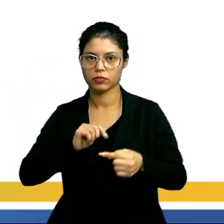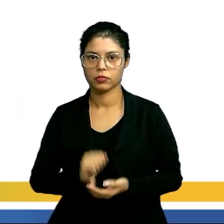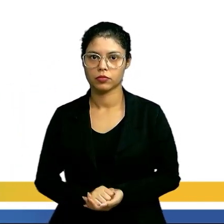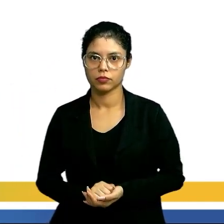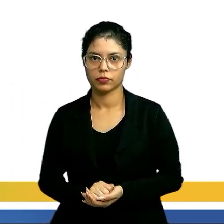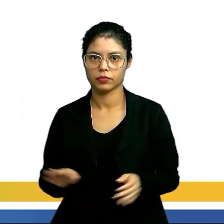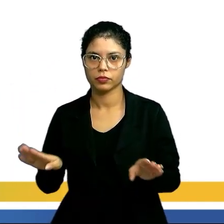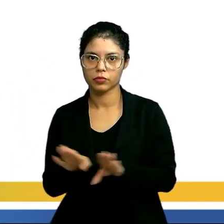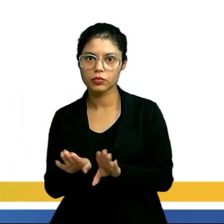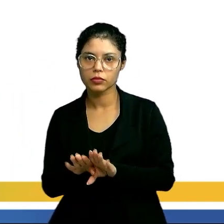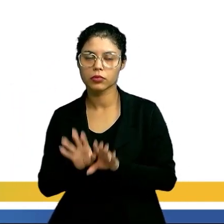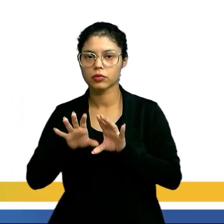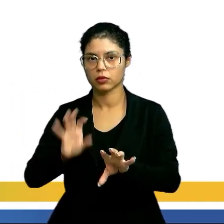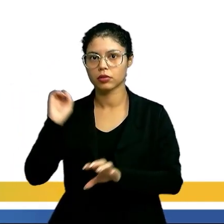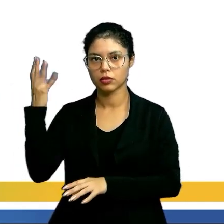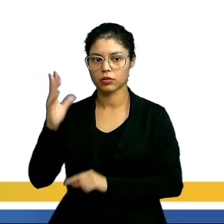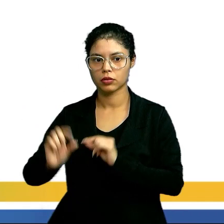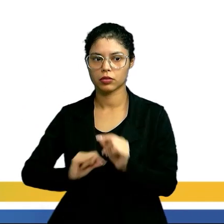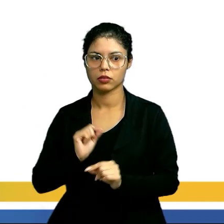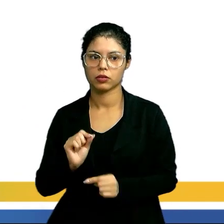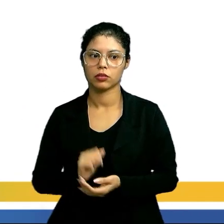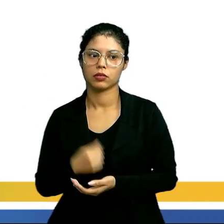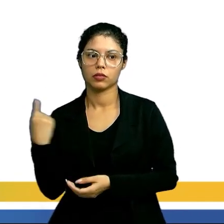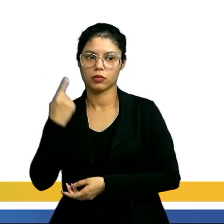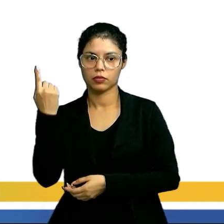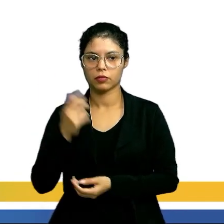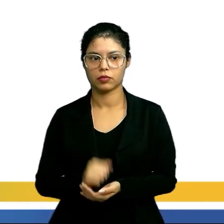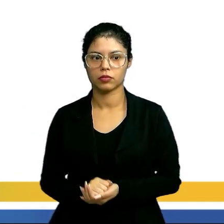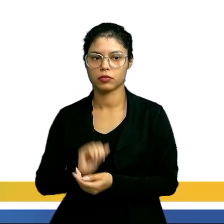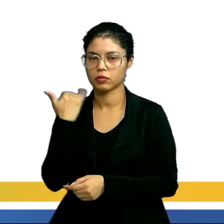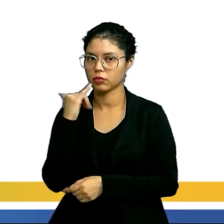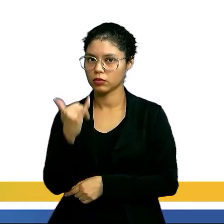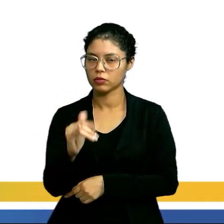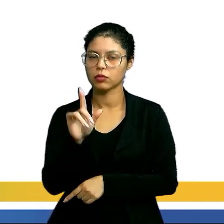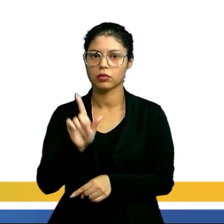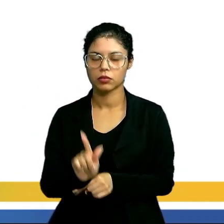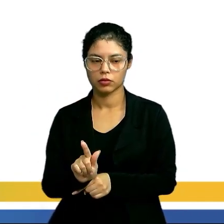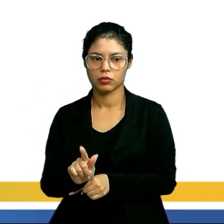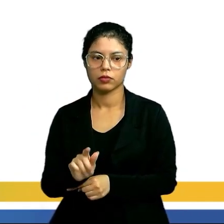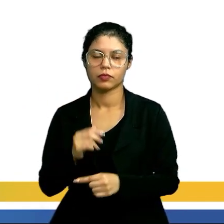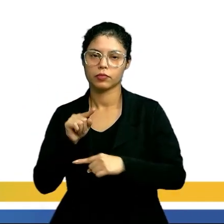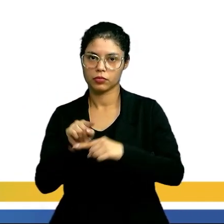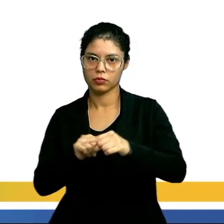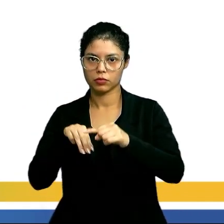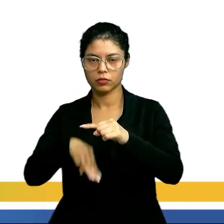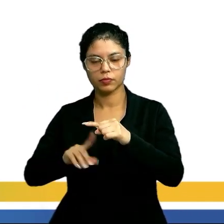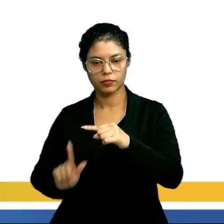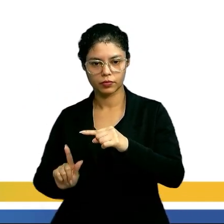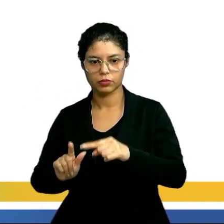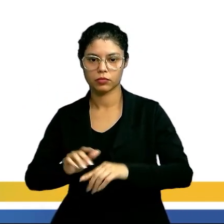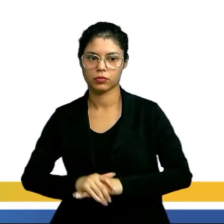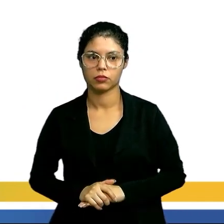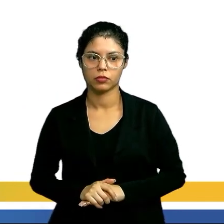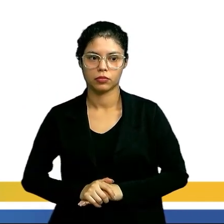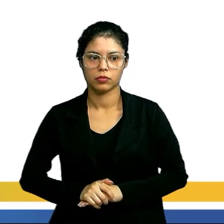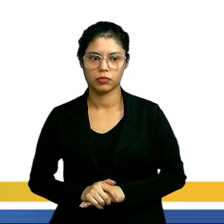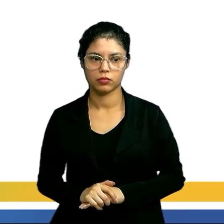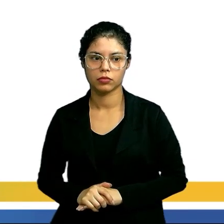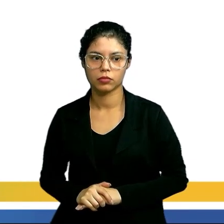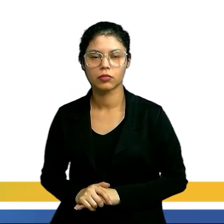massa vezes a gravidade vezes a altura. Então temos aqui massa vezes gravidade vezes altura. E isso